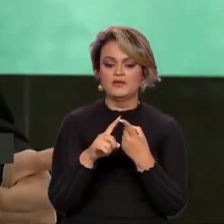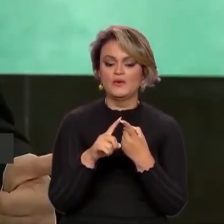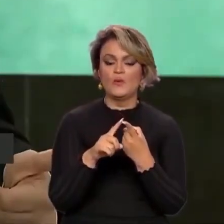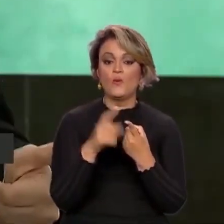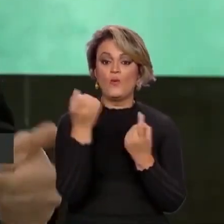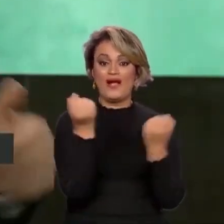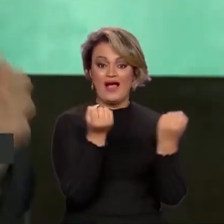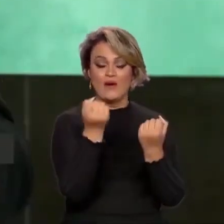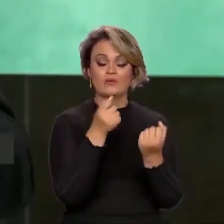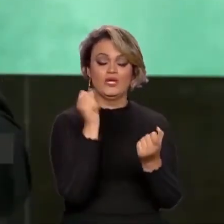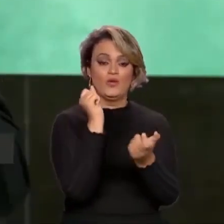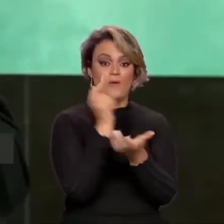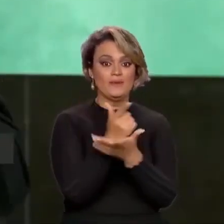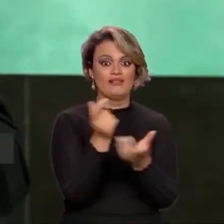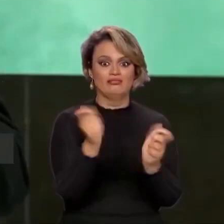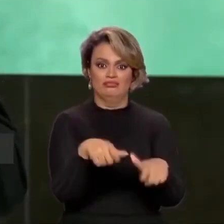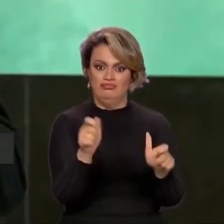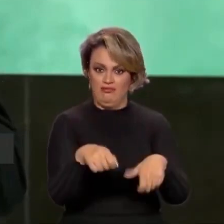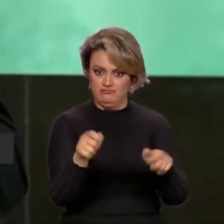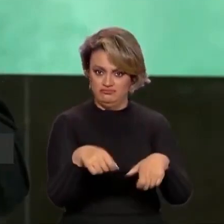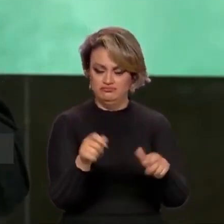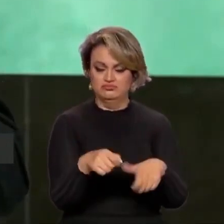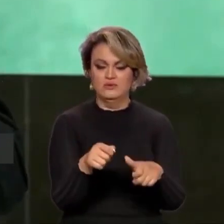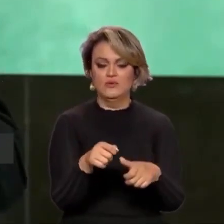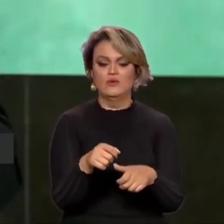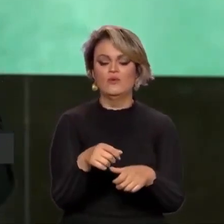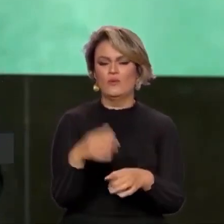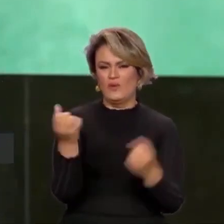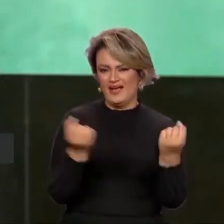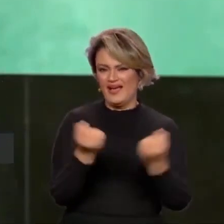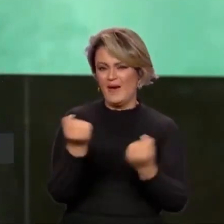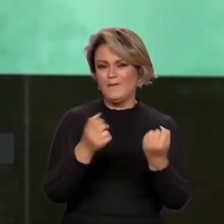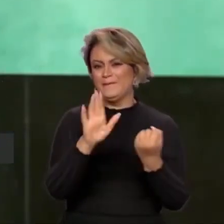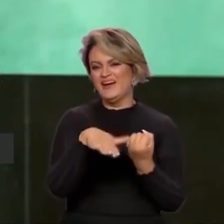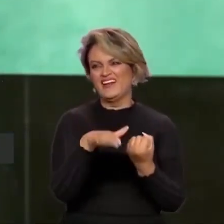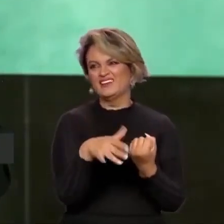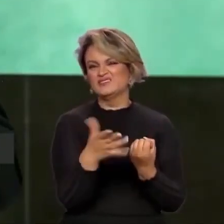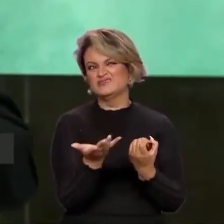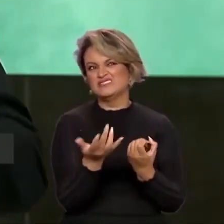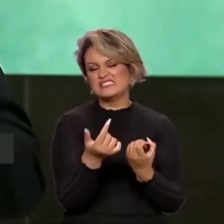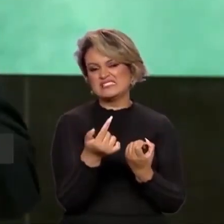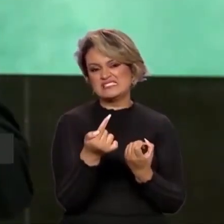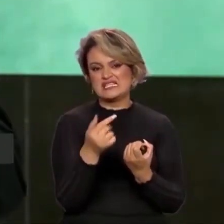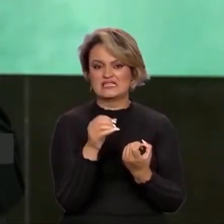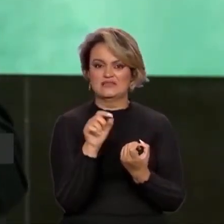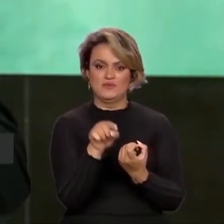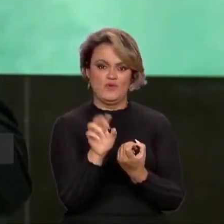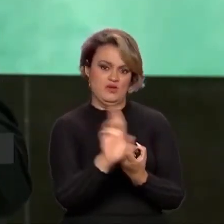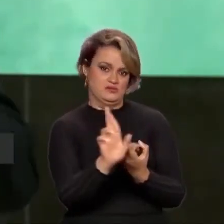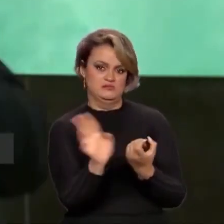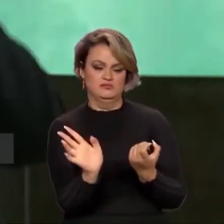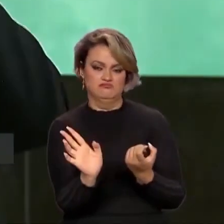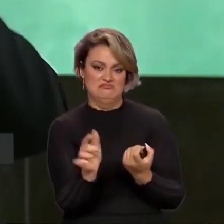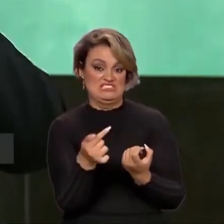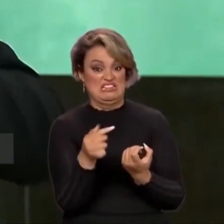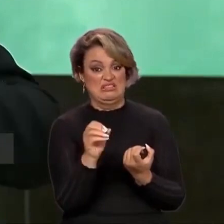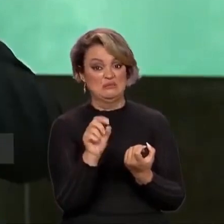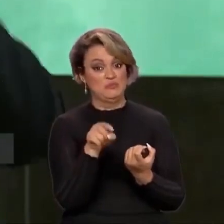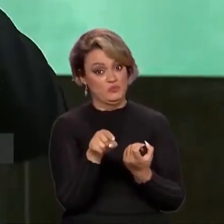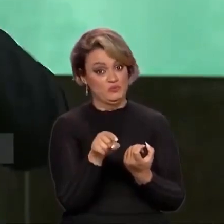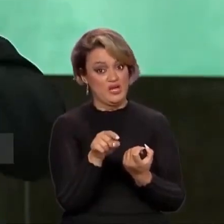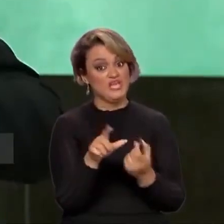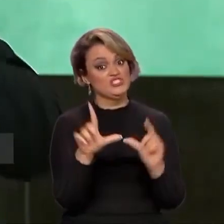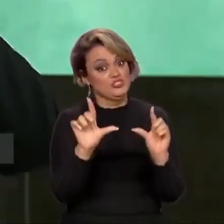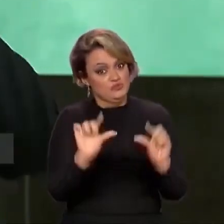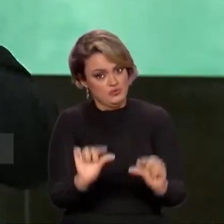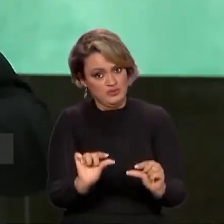carro acessível. Então, nós queremos que o carro. Hoje, o carro mais barato é quase R$ 70 mil. Então, nós queremos